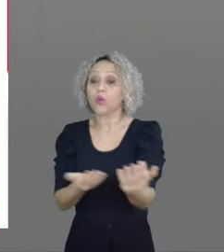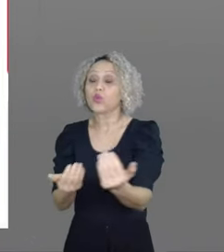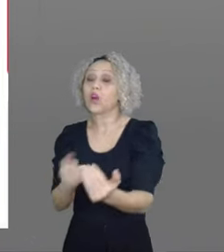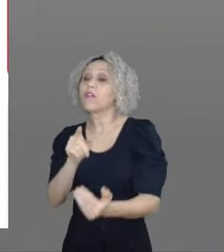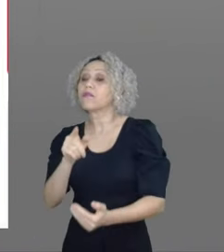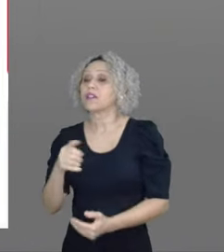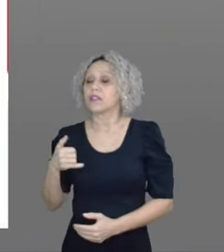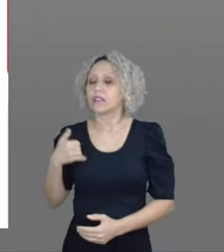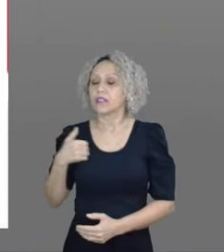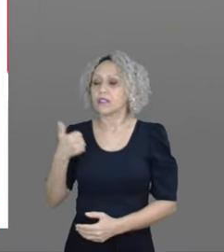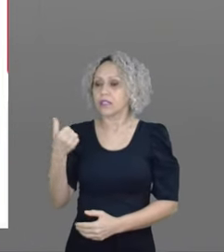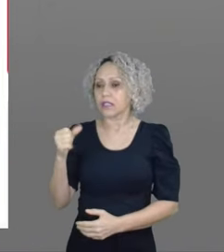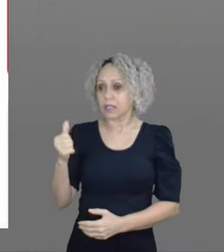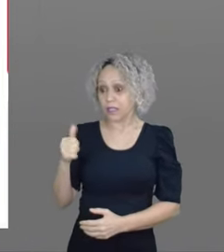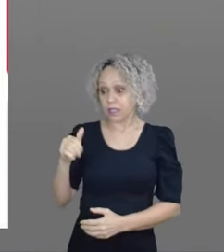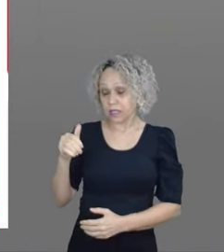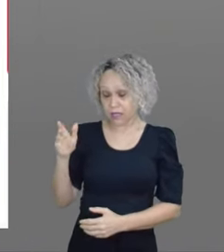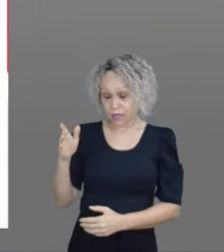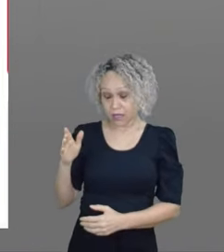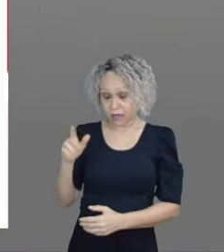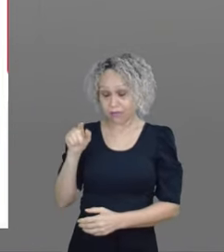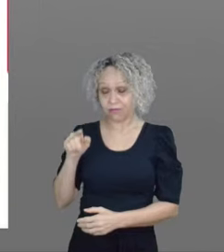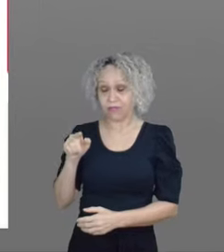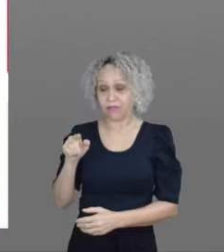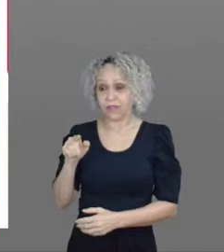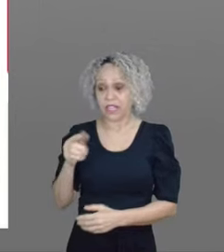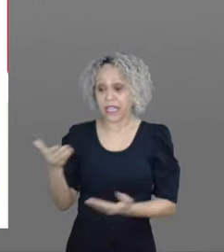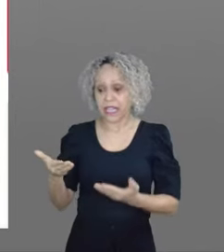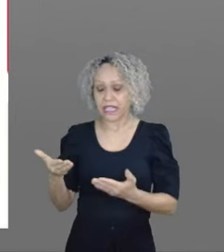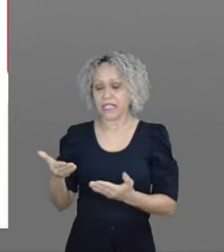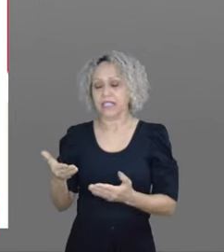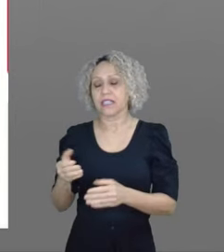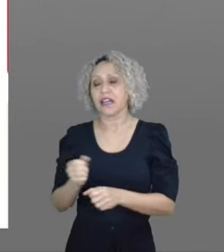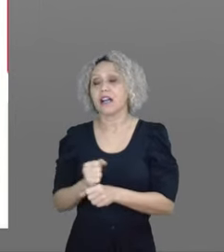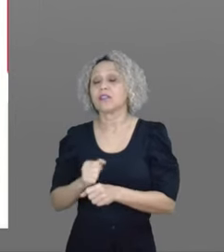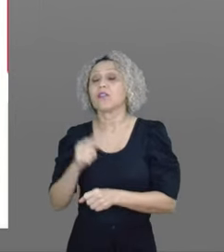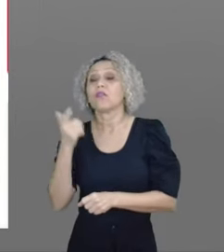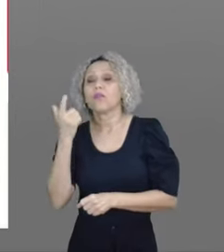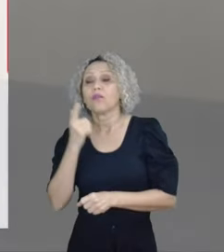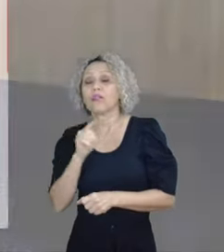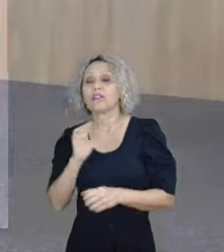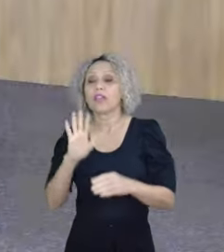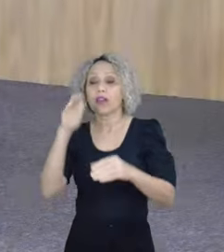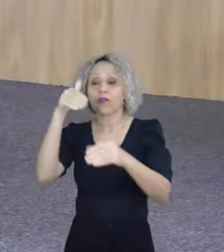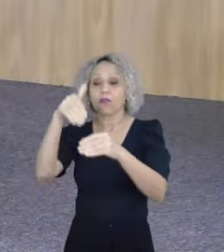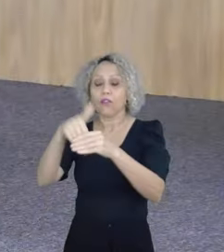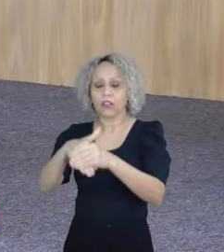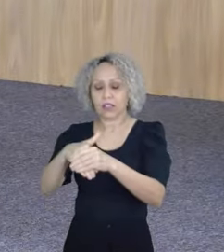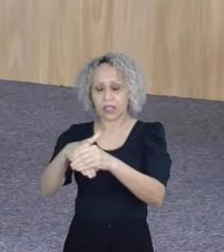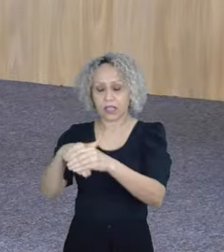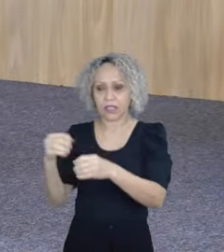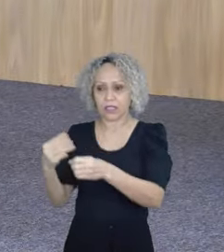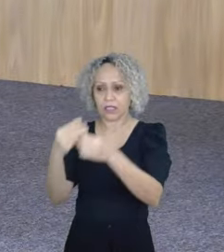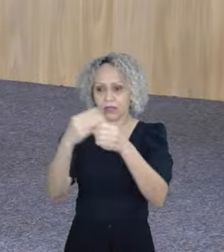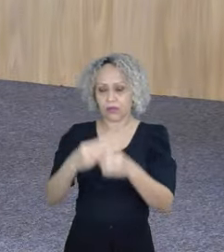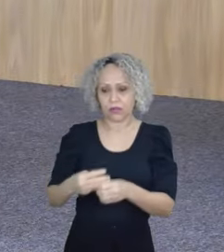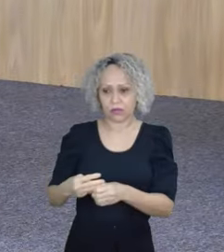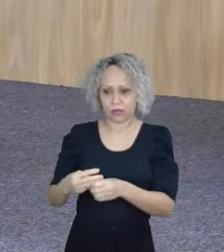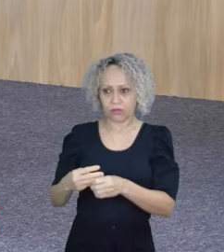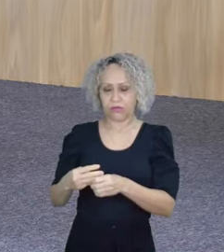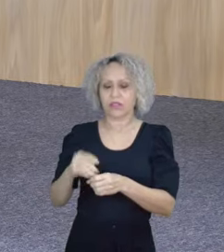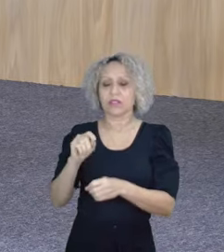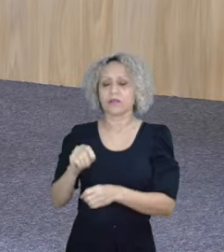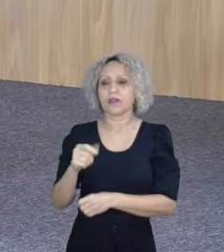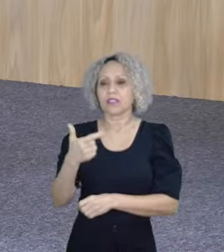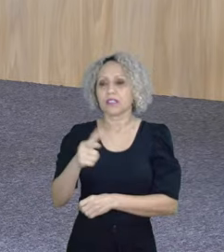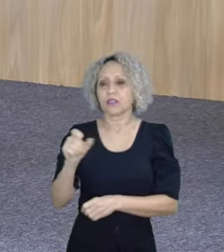seu direito democrático e participarem das eleições municipais de 2024. A campanha fala sobre a necessidade do diálogo com a